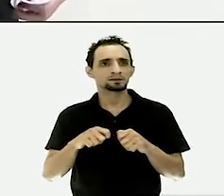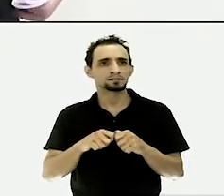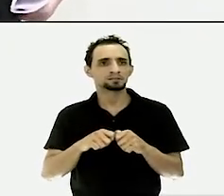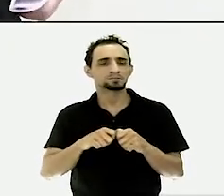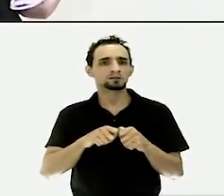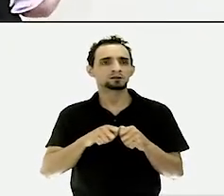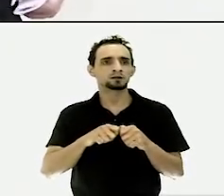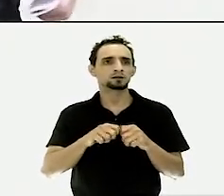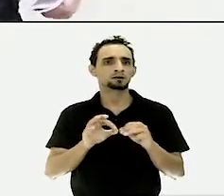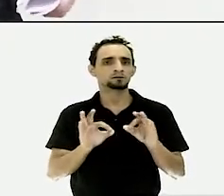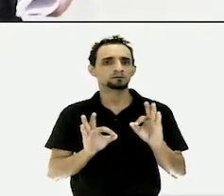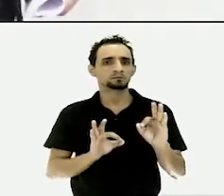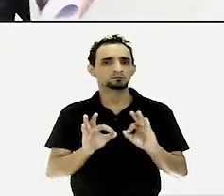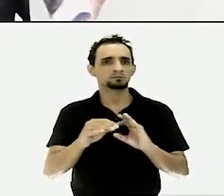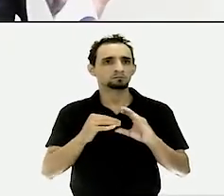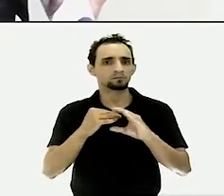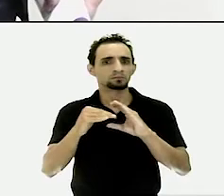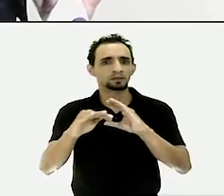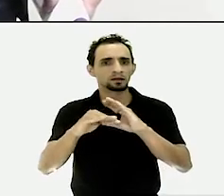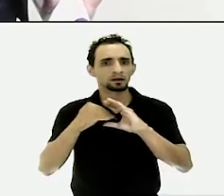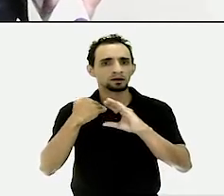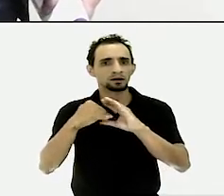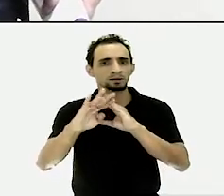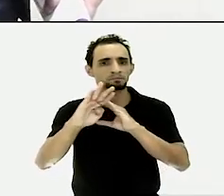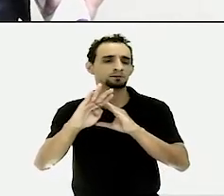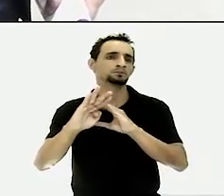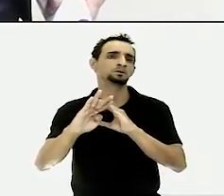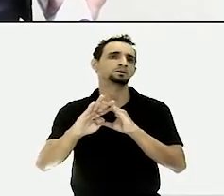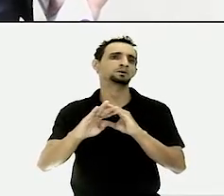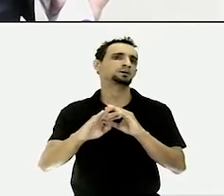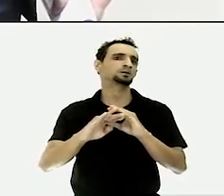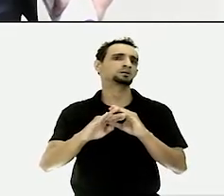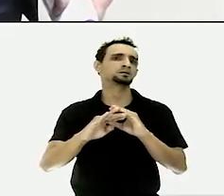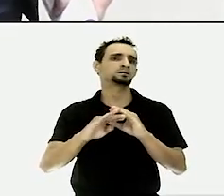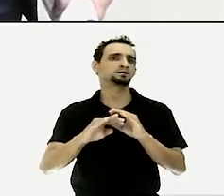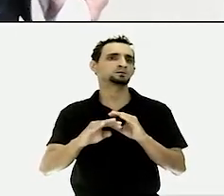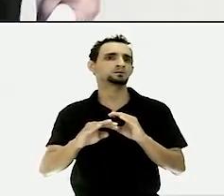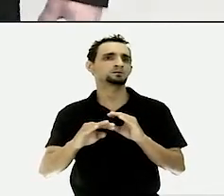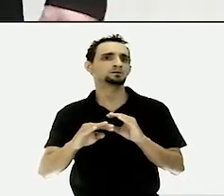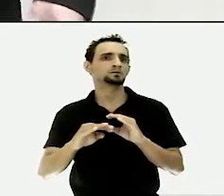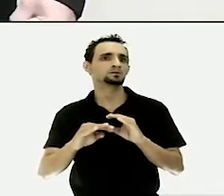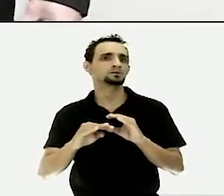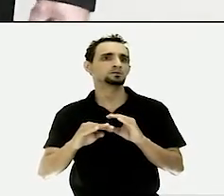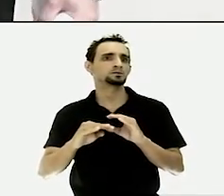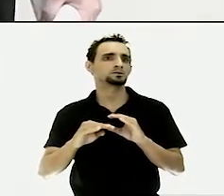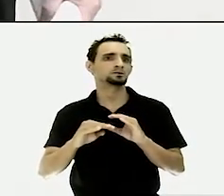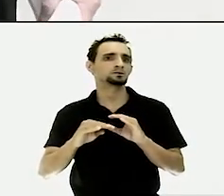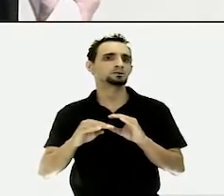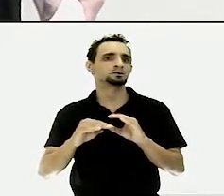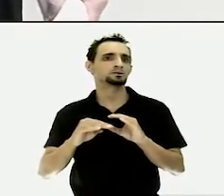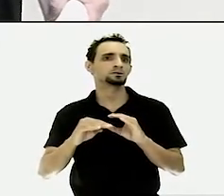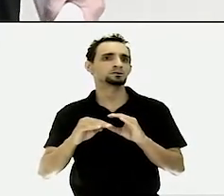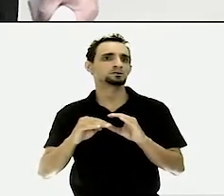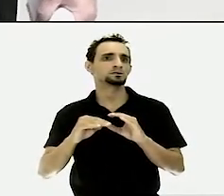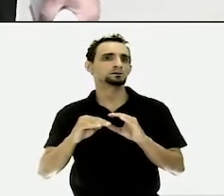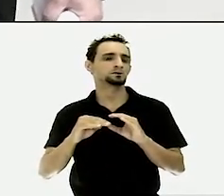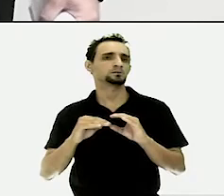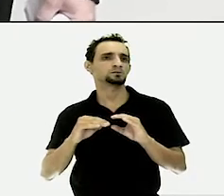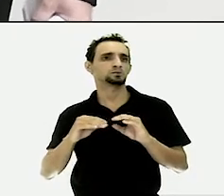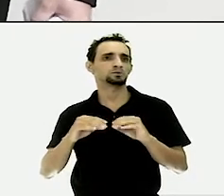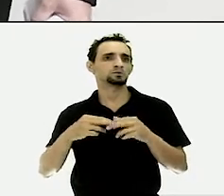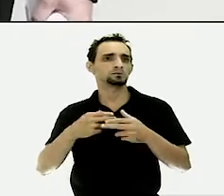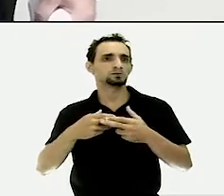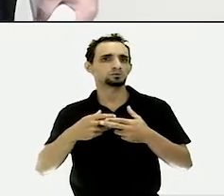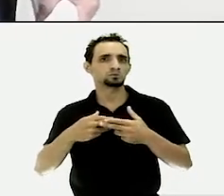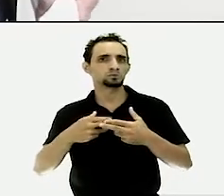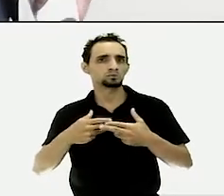lá. Se depois alguém se interessar para ficar com a... Já termino. Ficar com alguém. Se for vereador, o caso de ter... Vamos respeitar